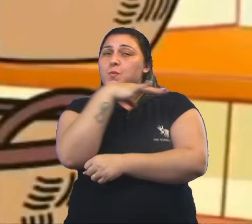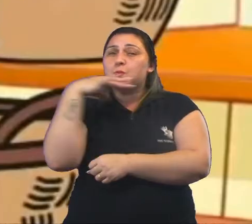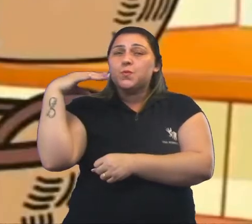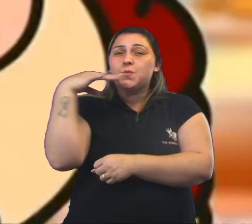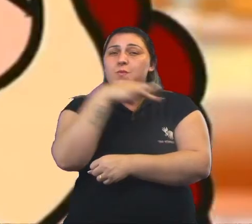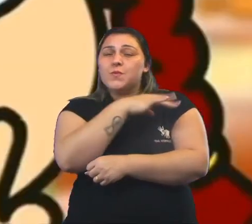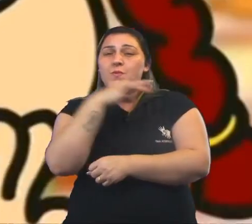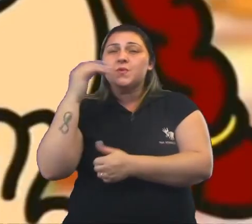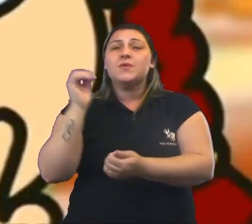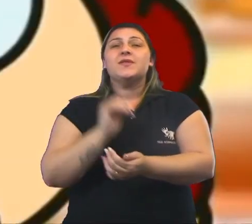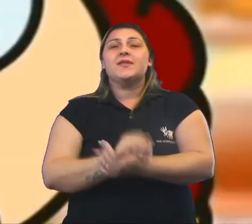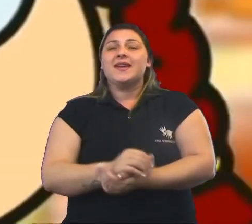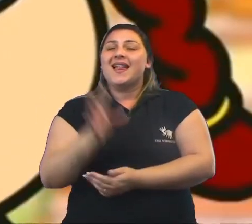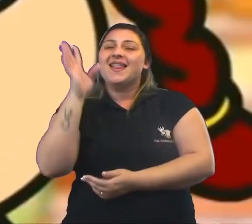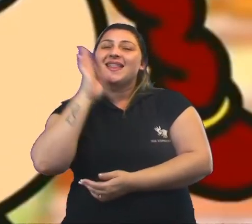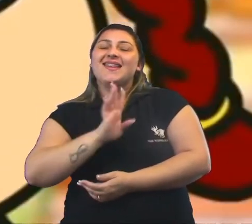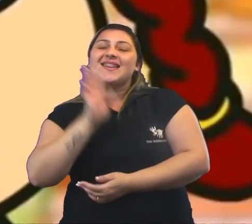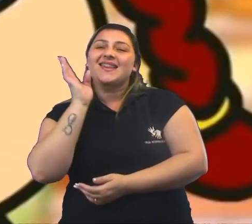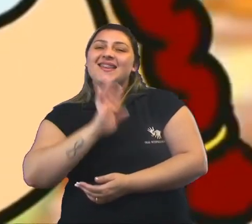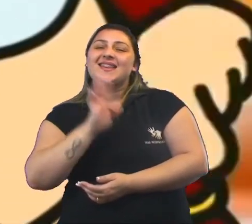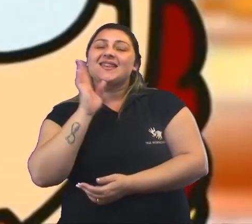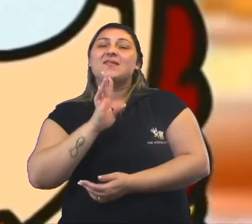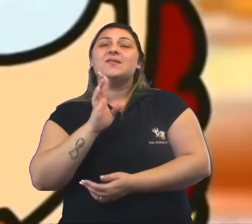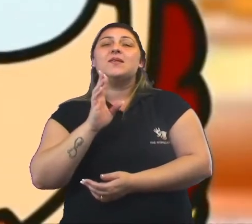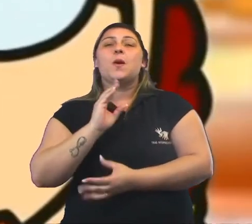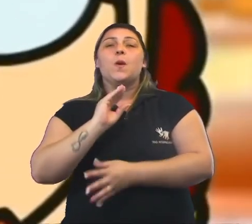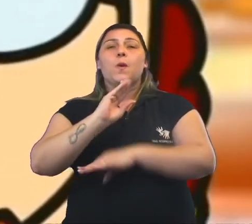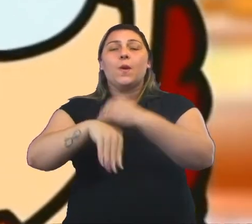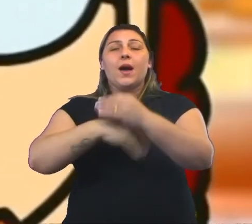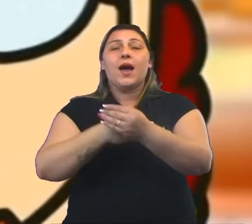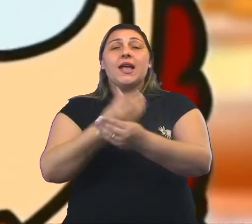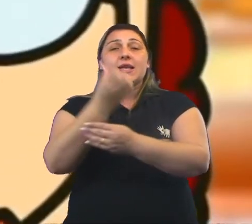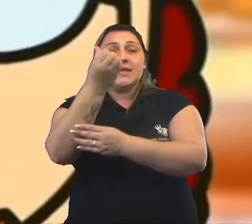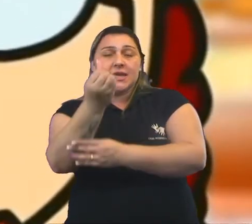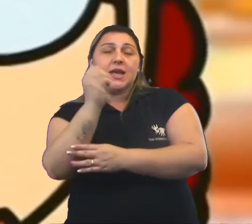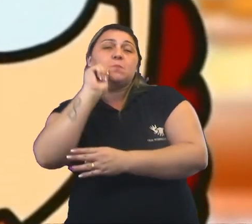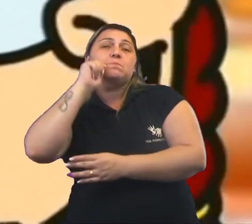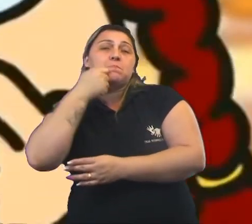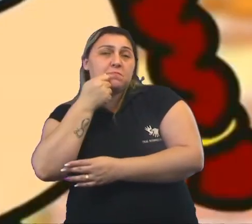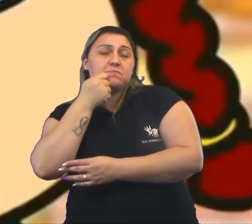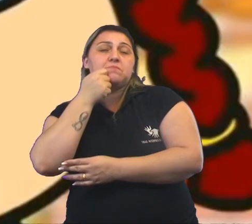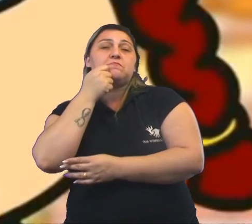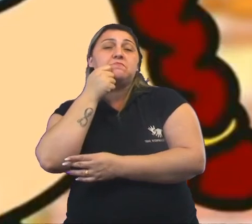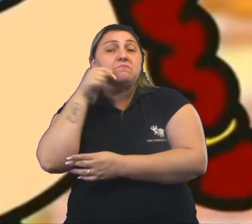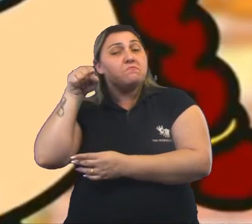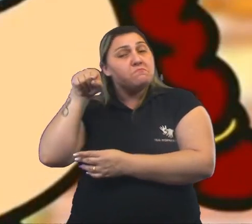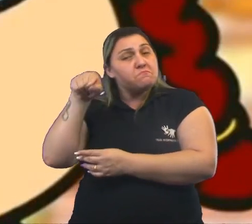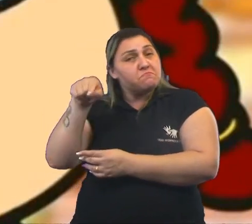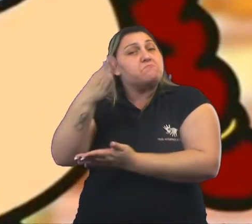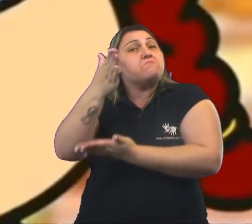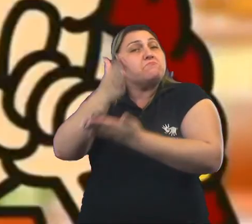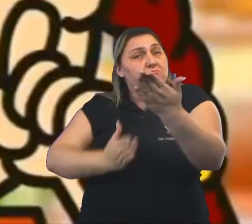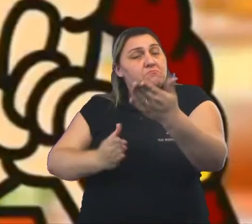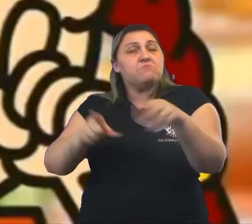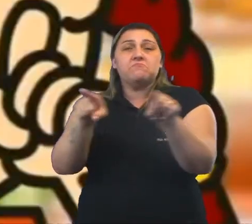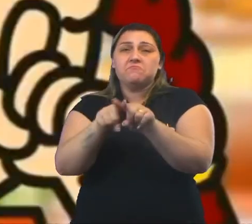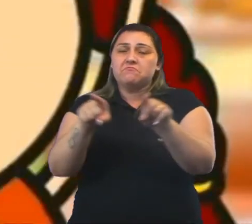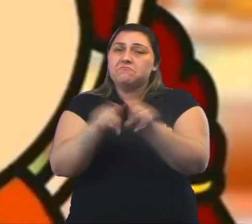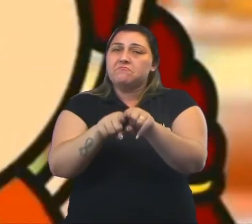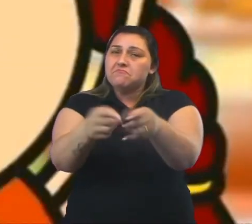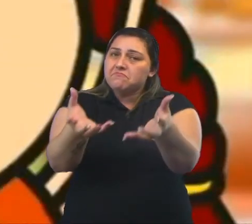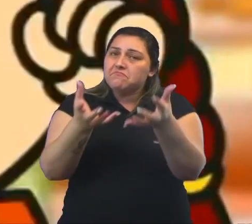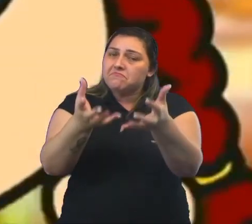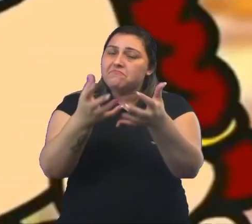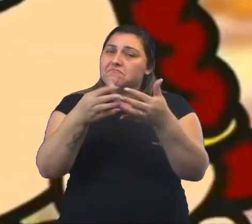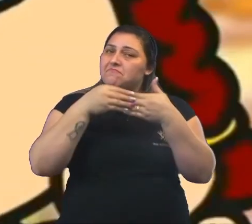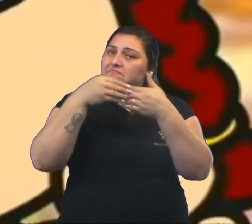quentinho, quentinho. Legal! Então embrulha meia dúzia de pãezinhos e... eu